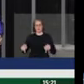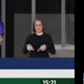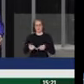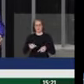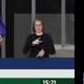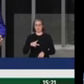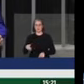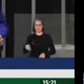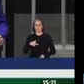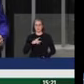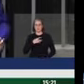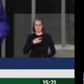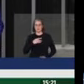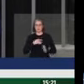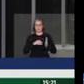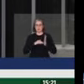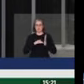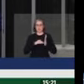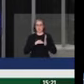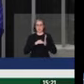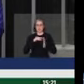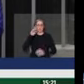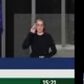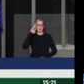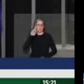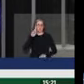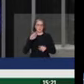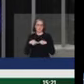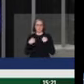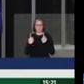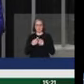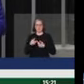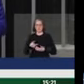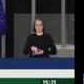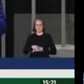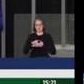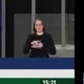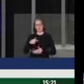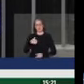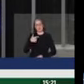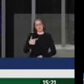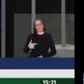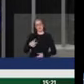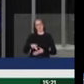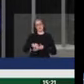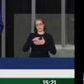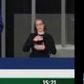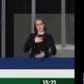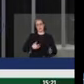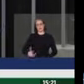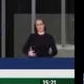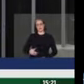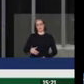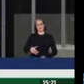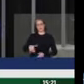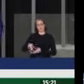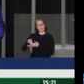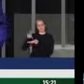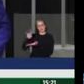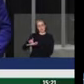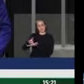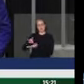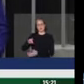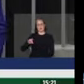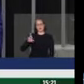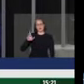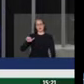do Senado, Rodrigo Pacheco, numa reunião de líderes. Eu sou vice-líder do governo, líder é o Randolfe, e líderes de